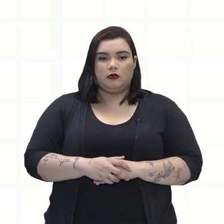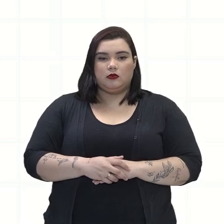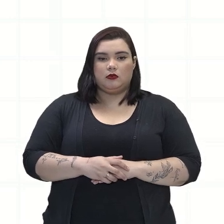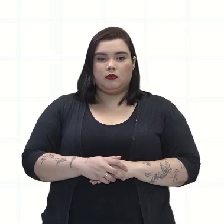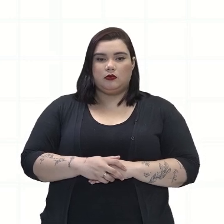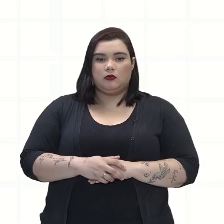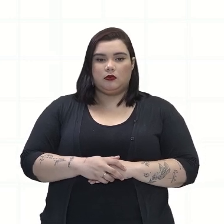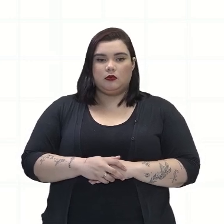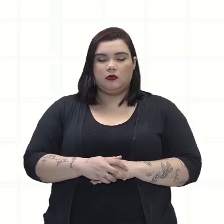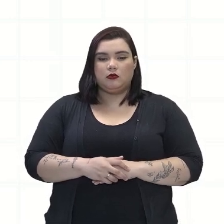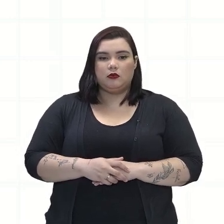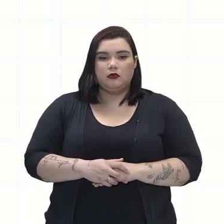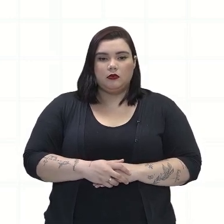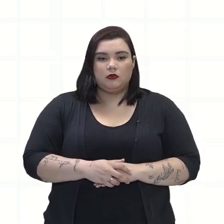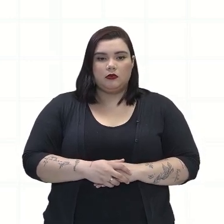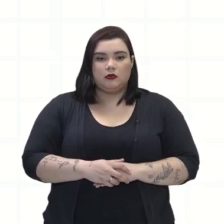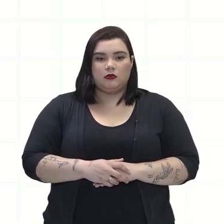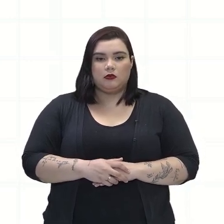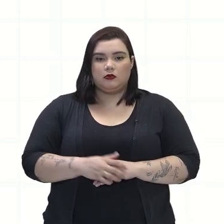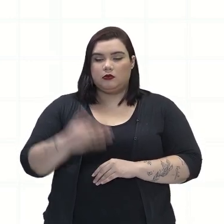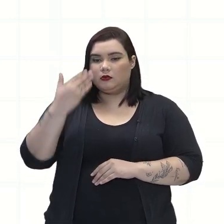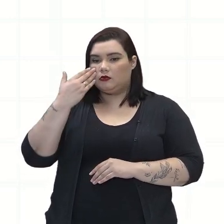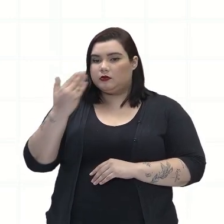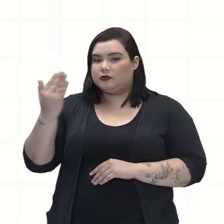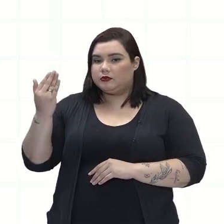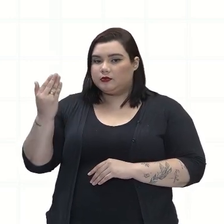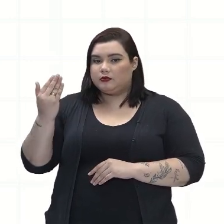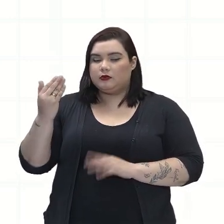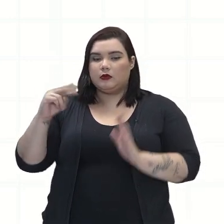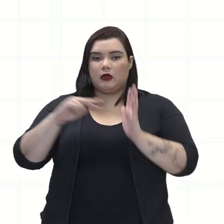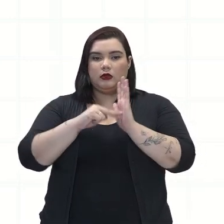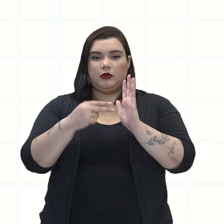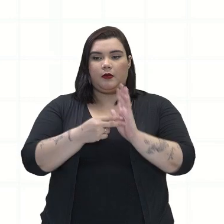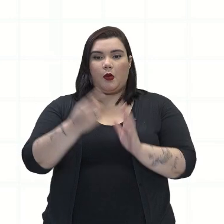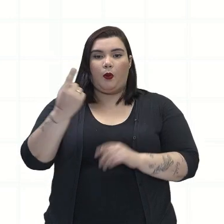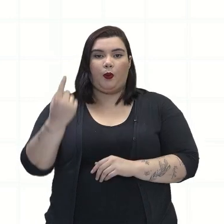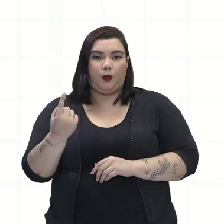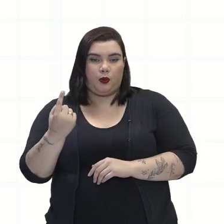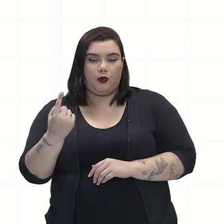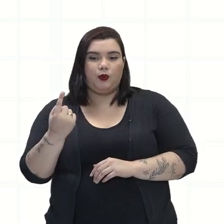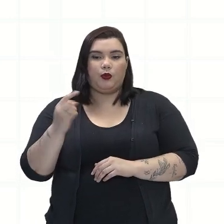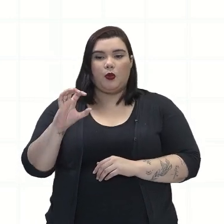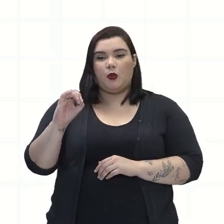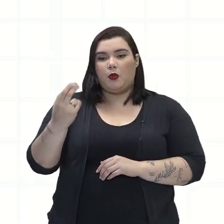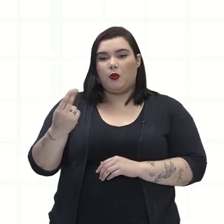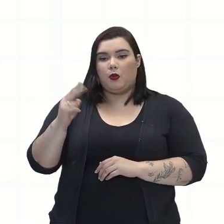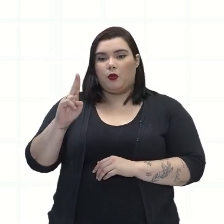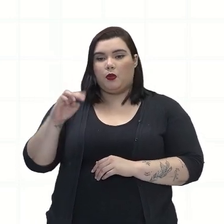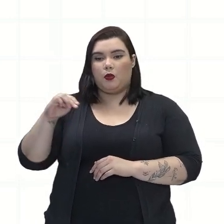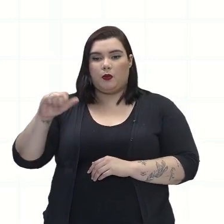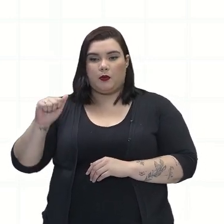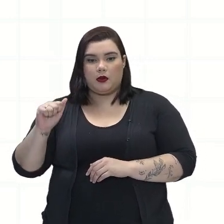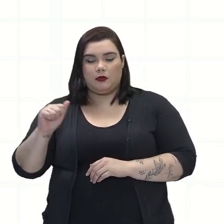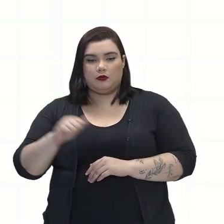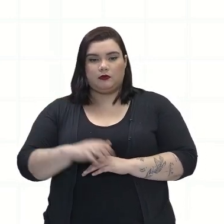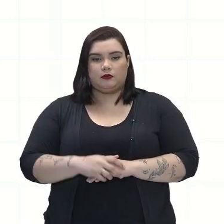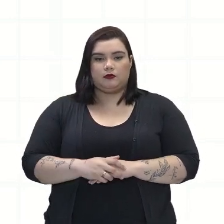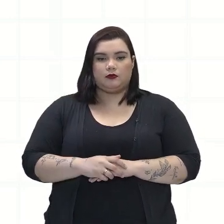a pencil, ele significa um ou uma, né? Mas, por exemplo,